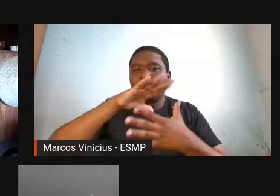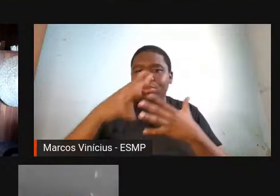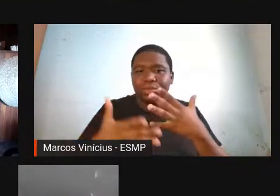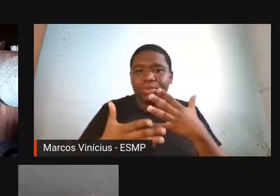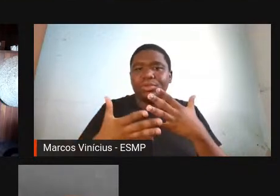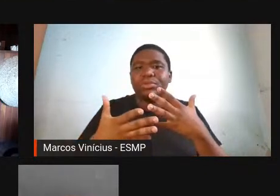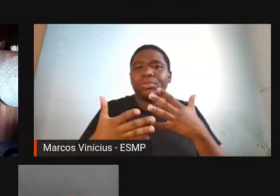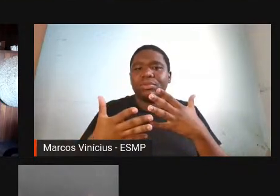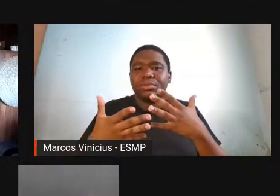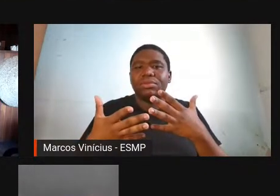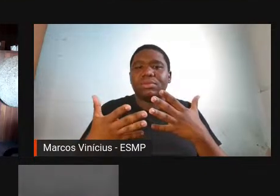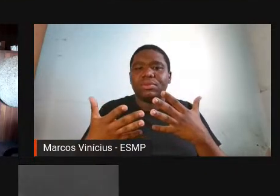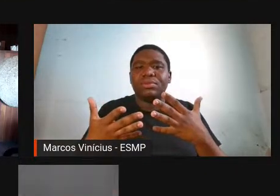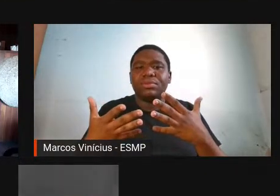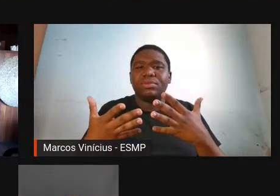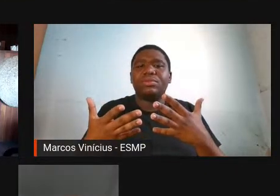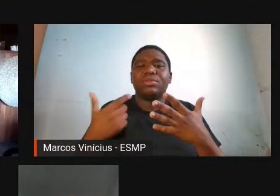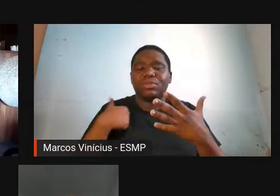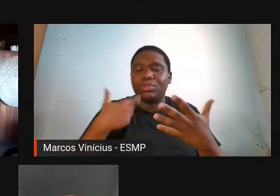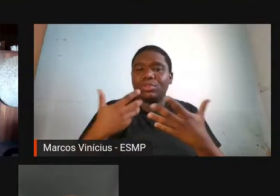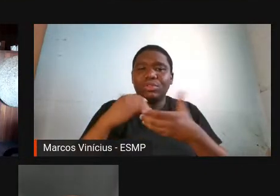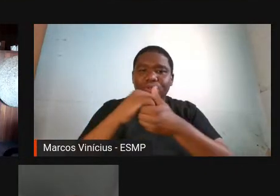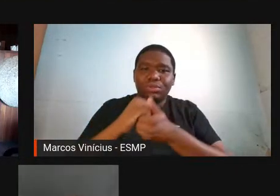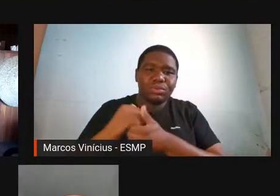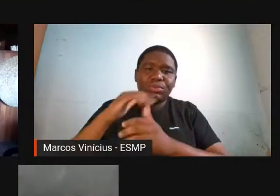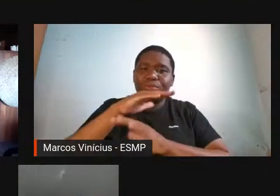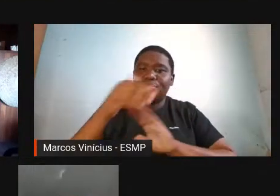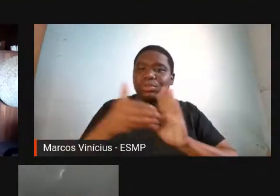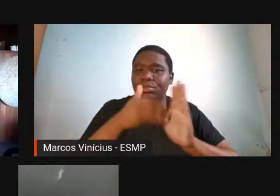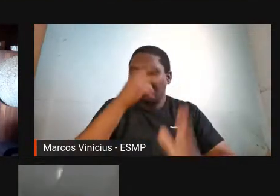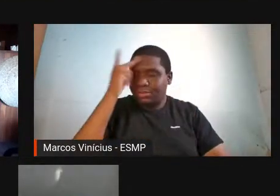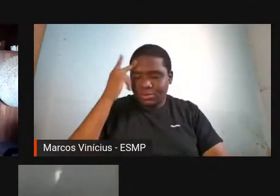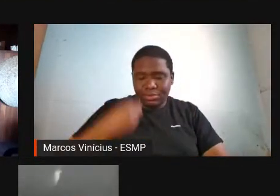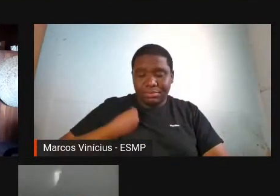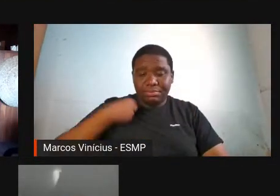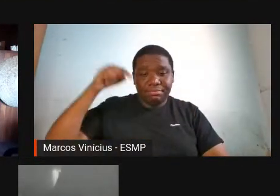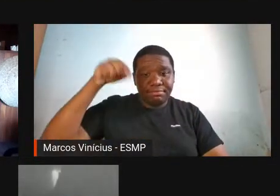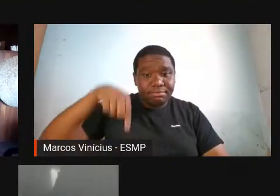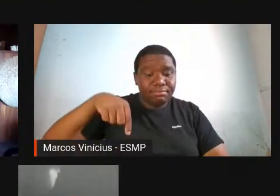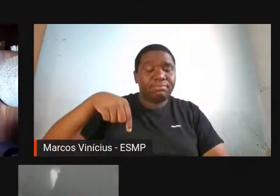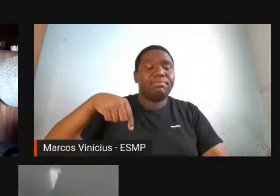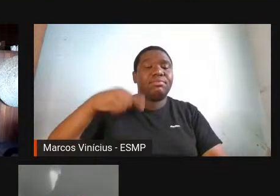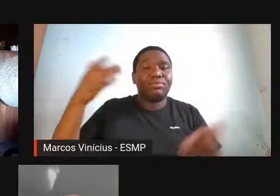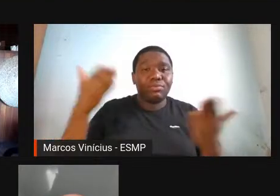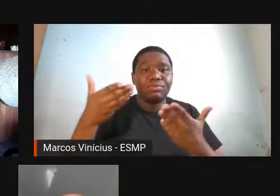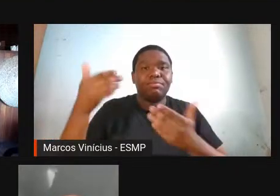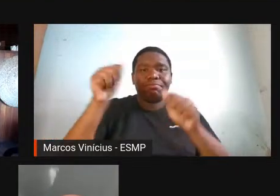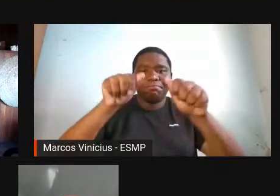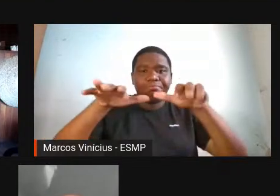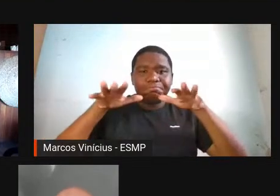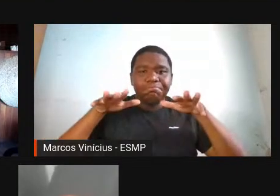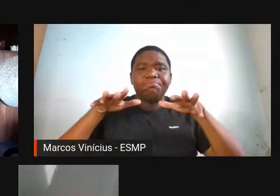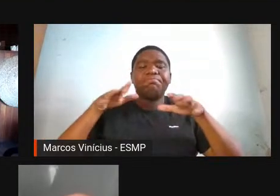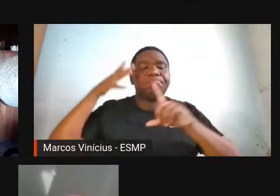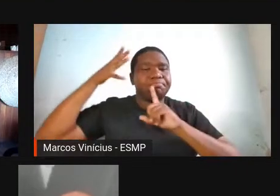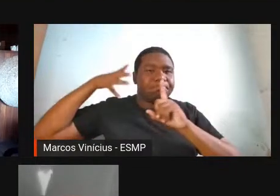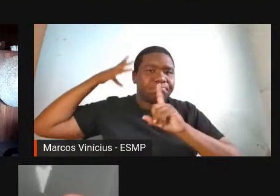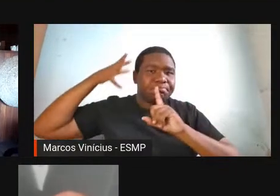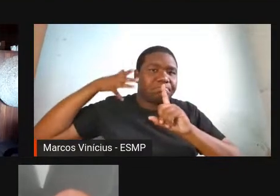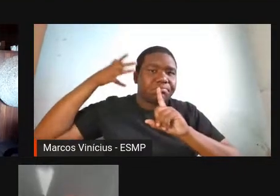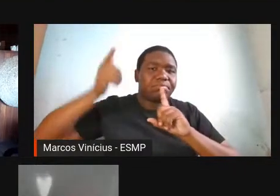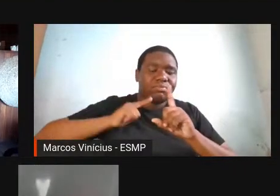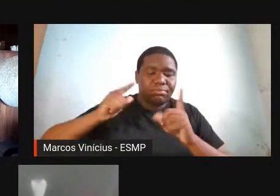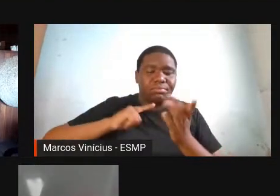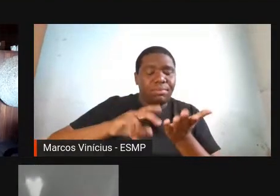Libras. Cumprimentar a todos e a todos presentes neste seminário, que irão participar, que terão uma manhã e